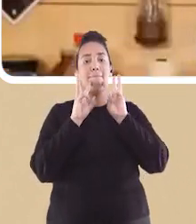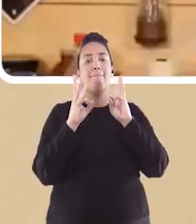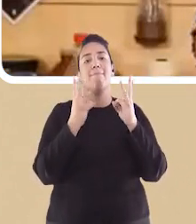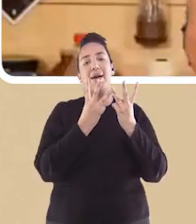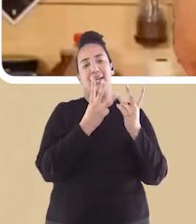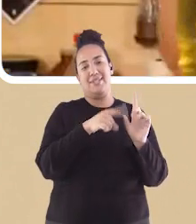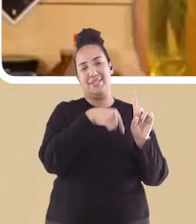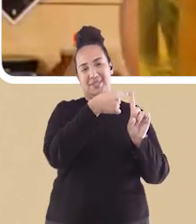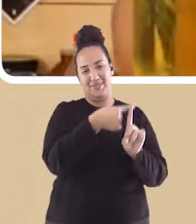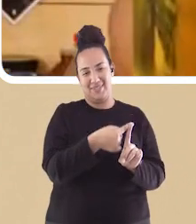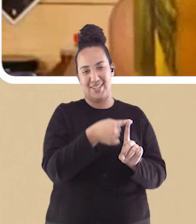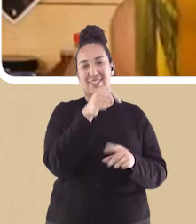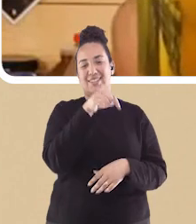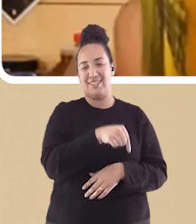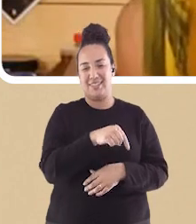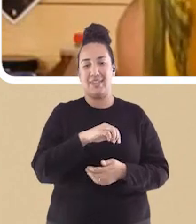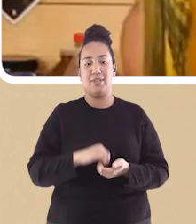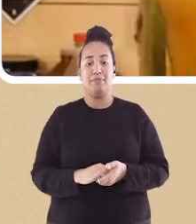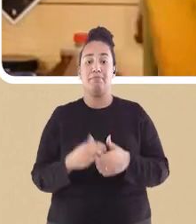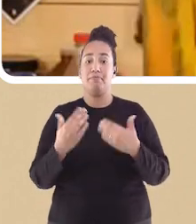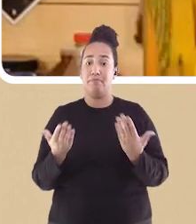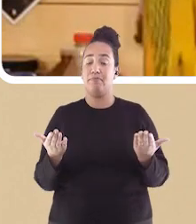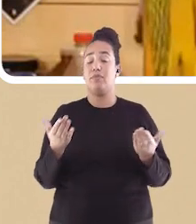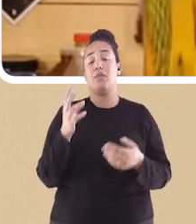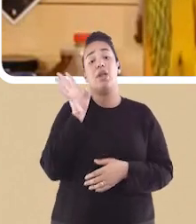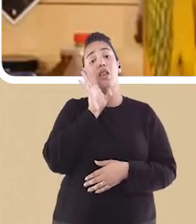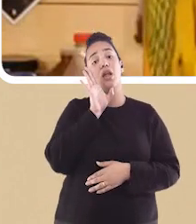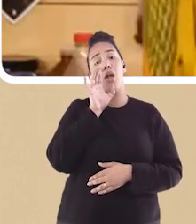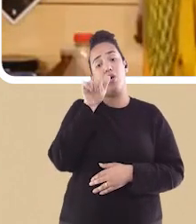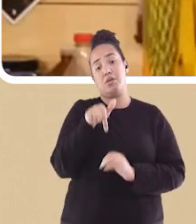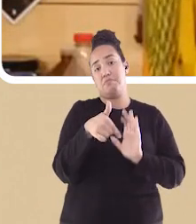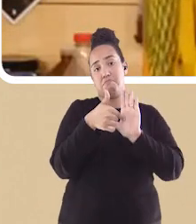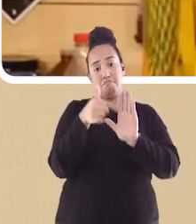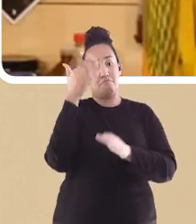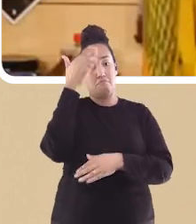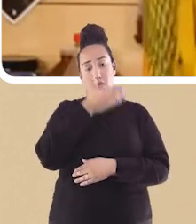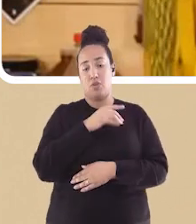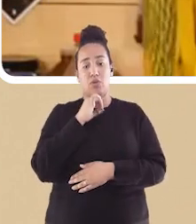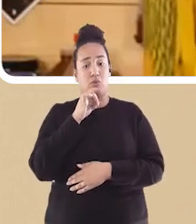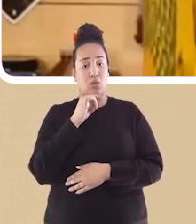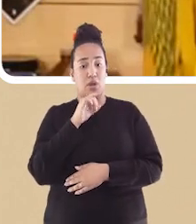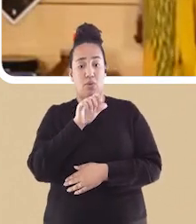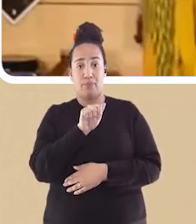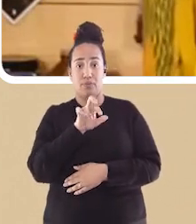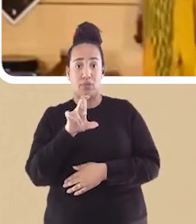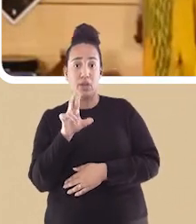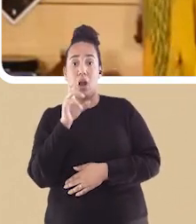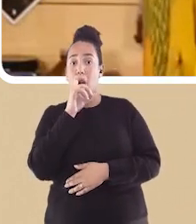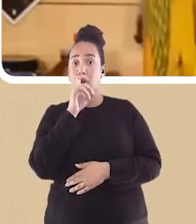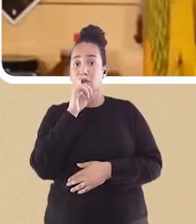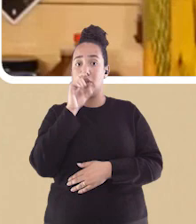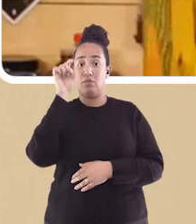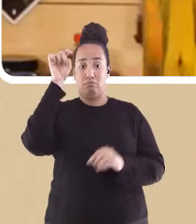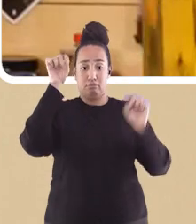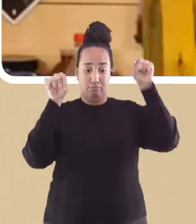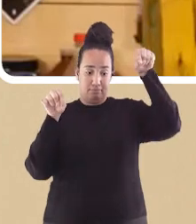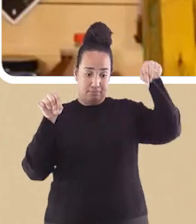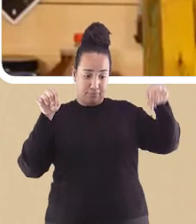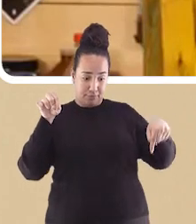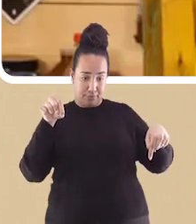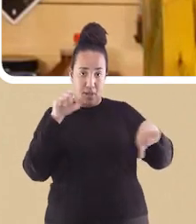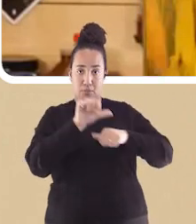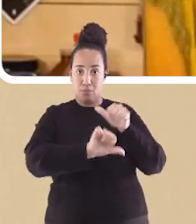massa. Uma coisa legal que a gente não vai conseguir ver aqui nas garrafas é que o ar frio, depois de descer, ele esquenta de novo